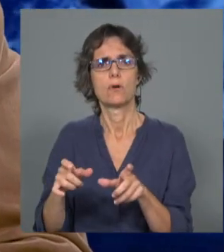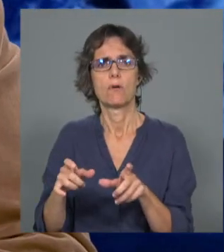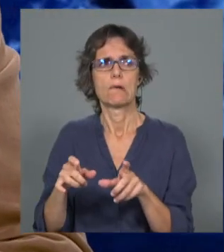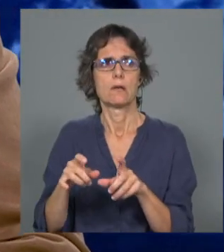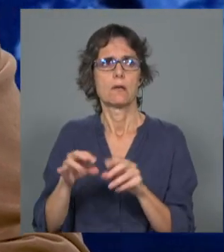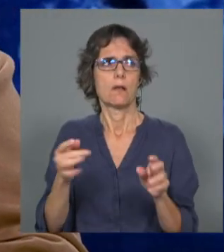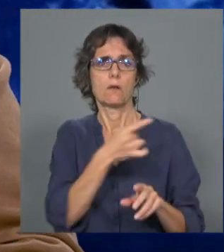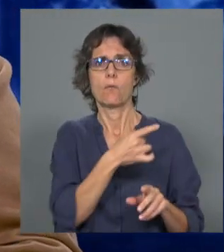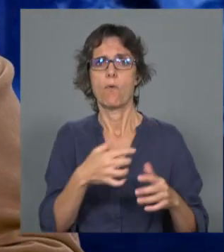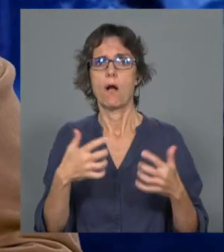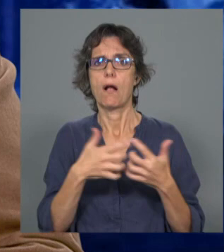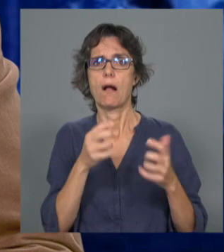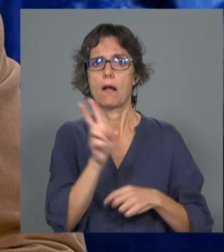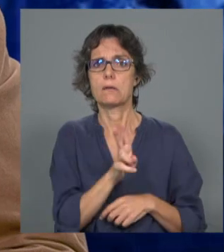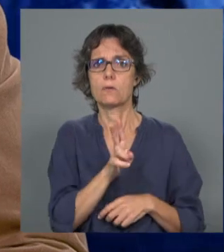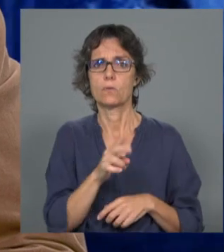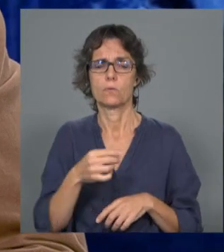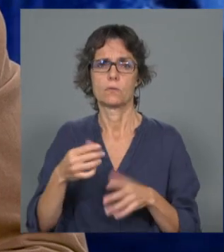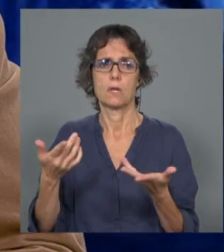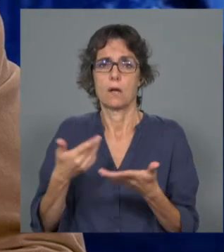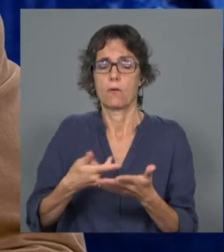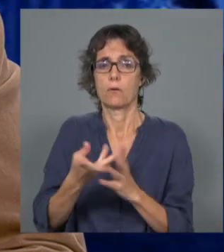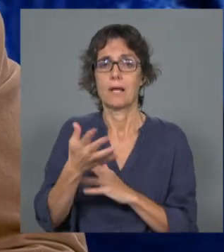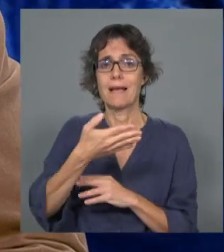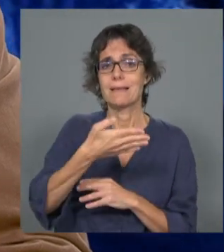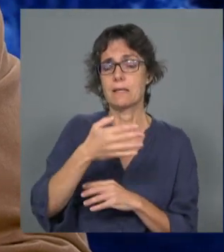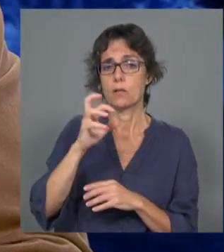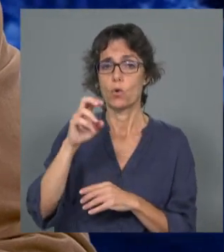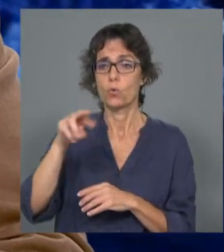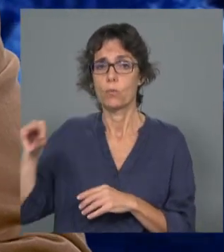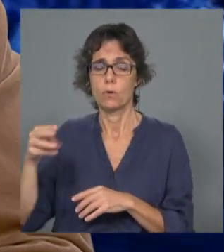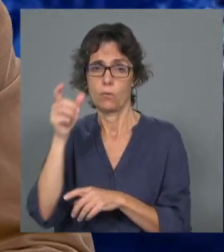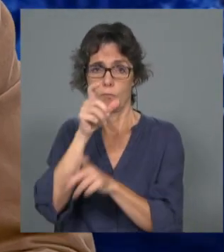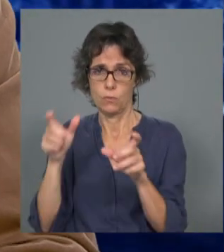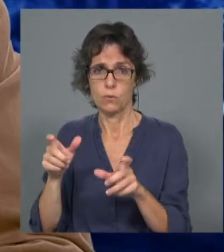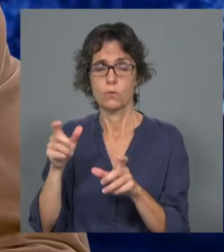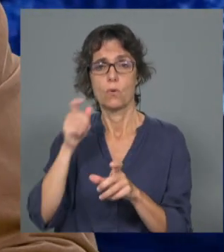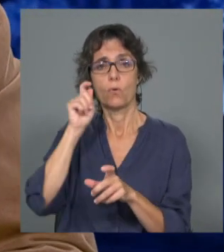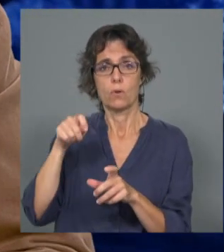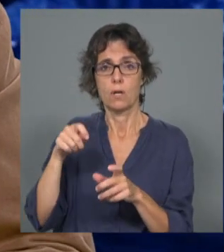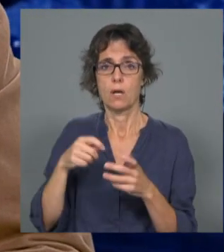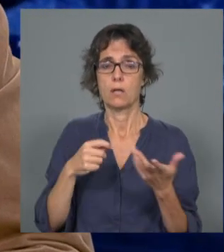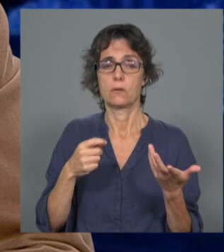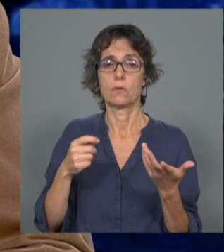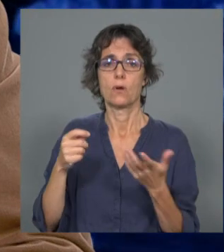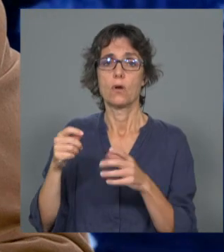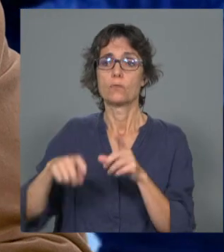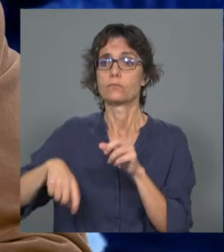7 ou 8 milhões de ucranianos estão refugiados fora do país, 10, 12 milhões, o que é um número ainda mais